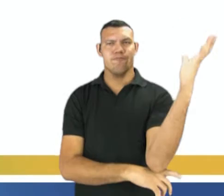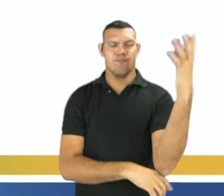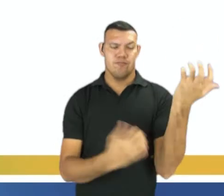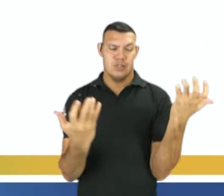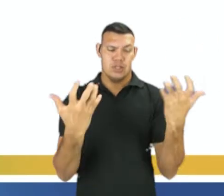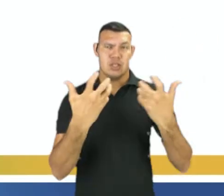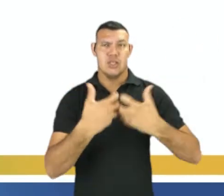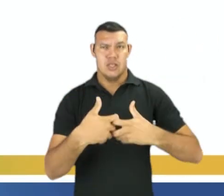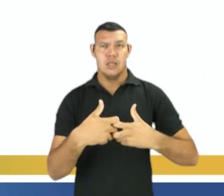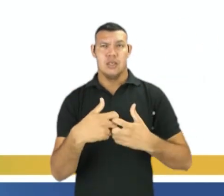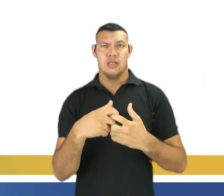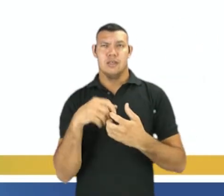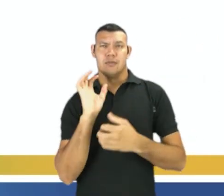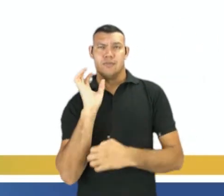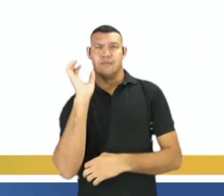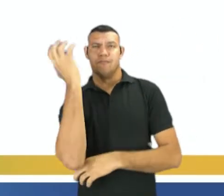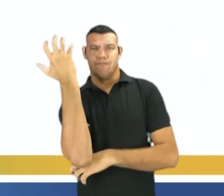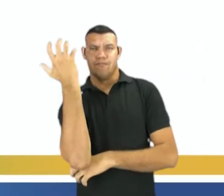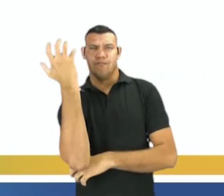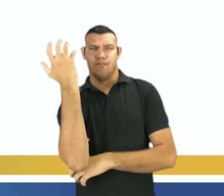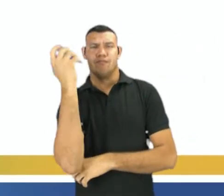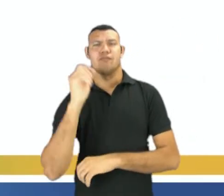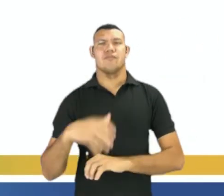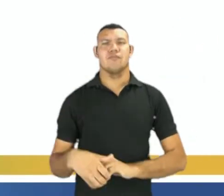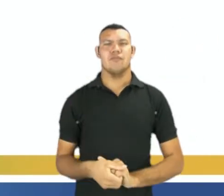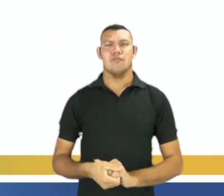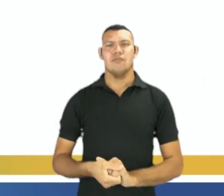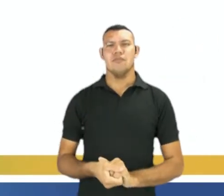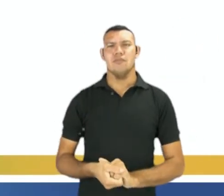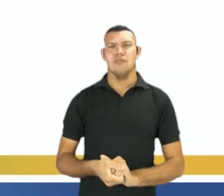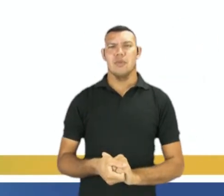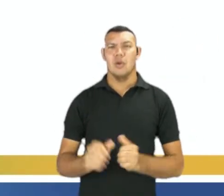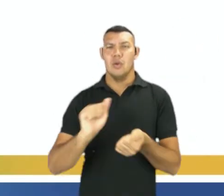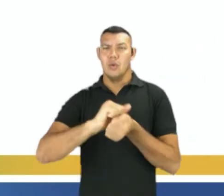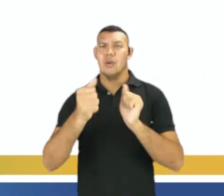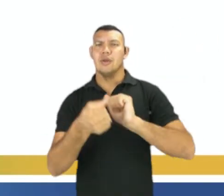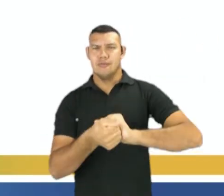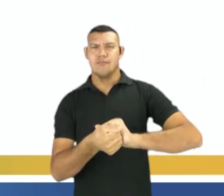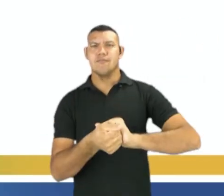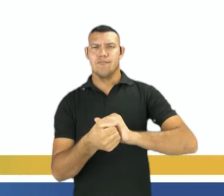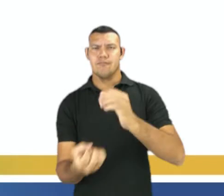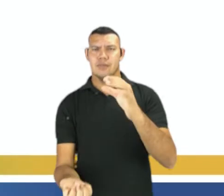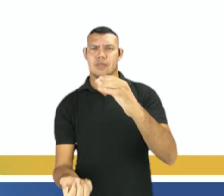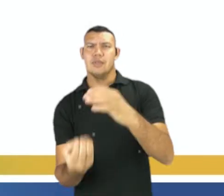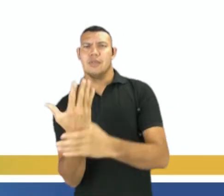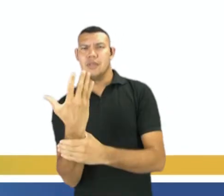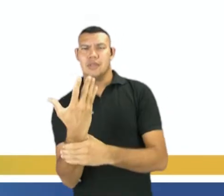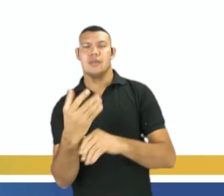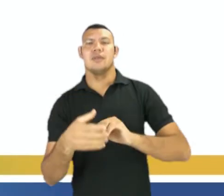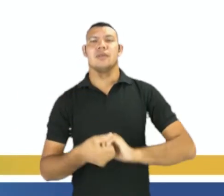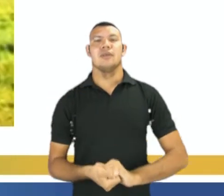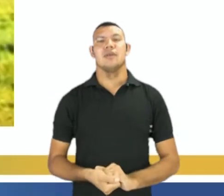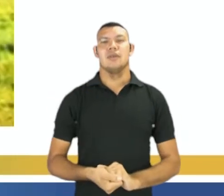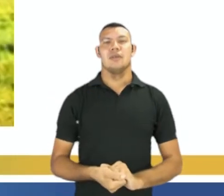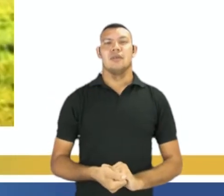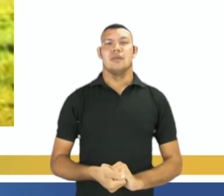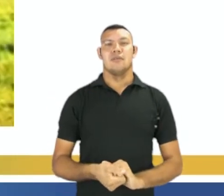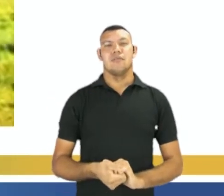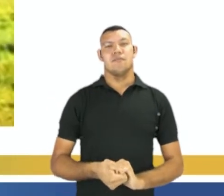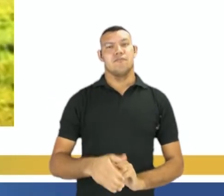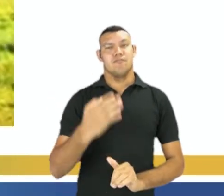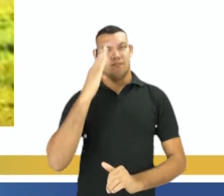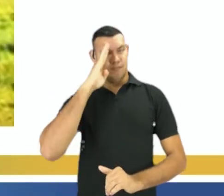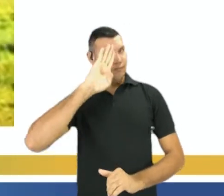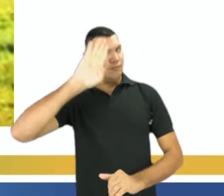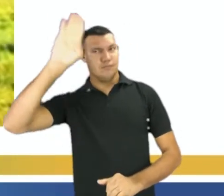interferência climática para ser, né, adaptado ou formado esse tipo de vegetação, principalmente aí no Nordeste. Aí nós